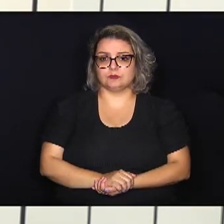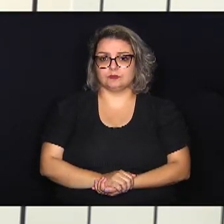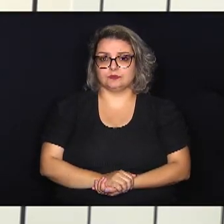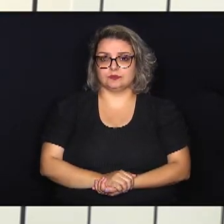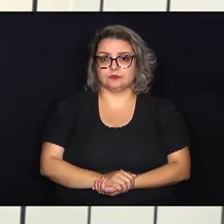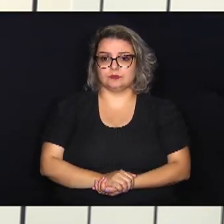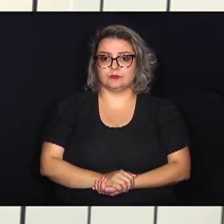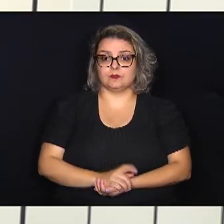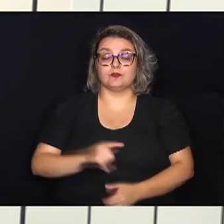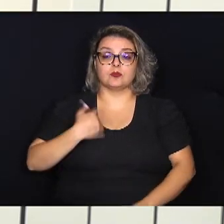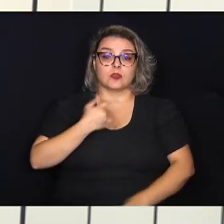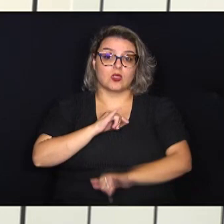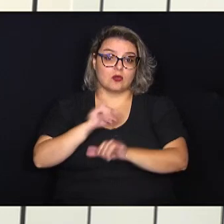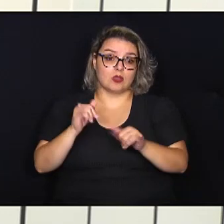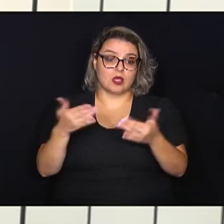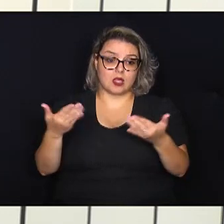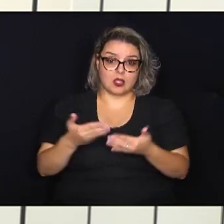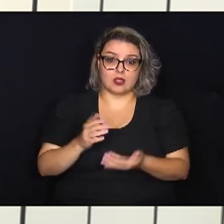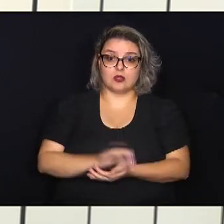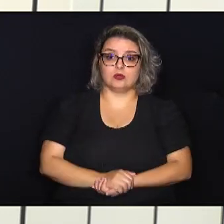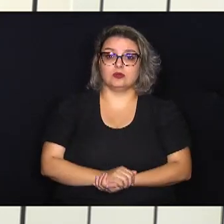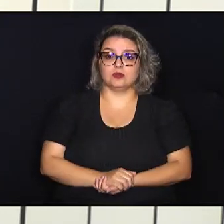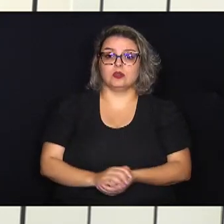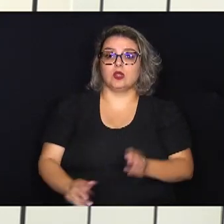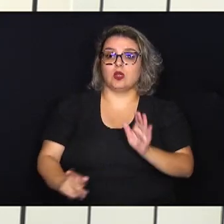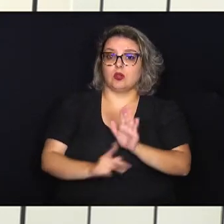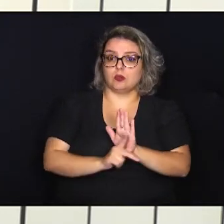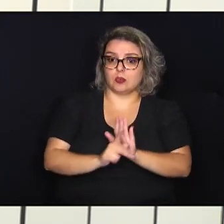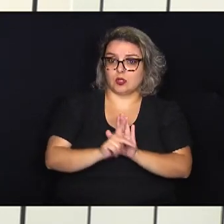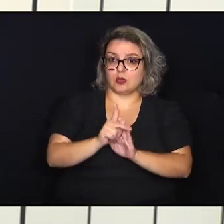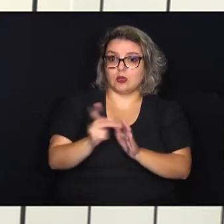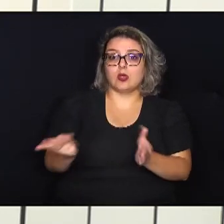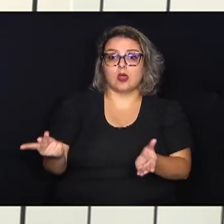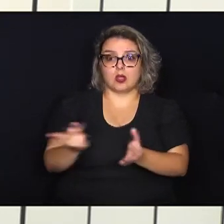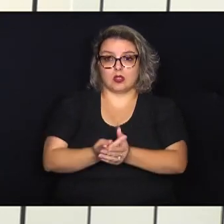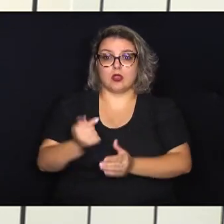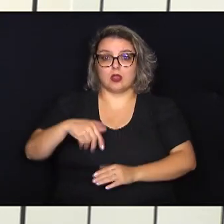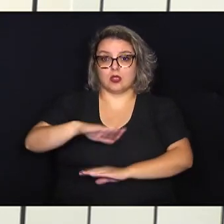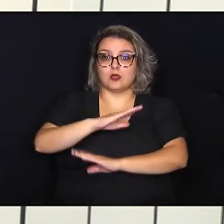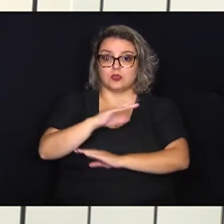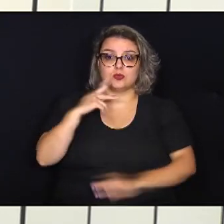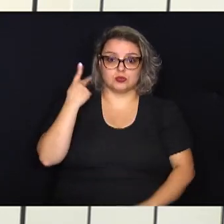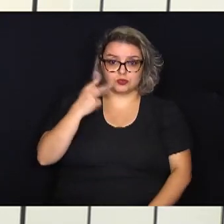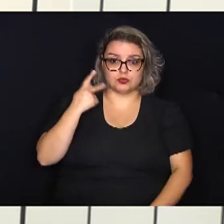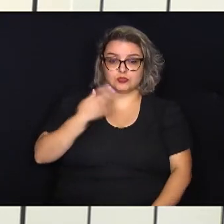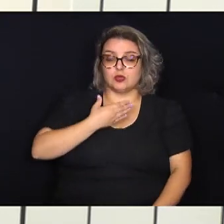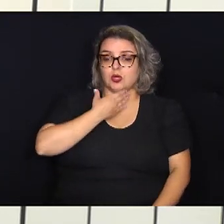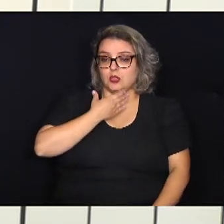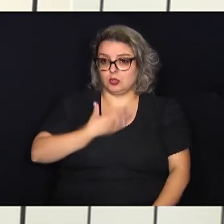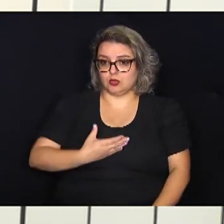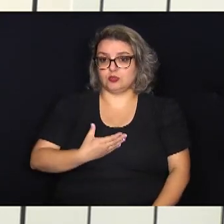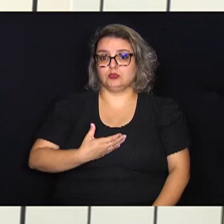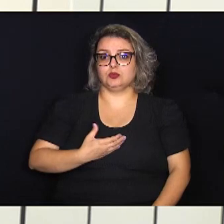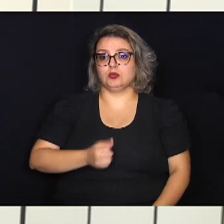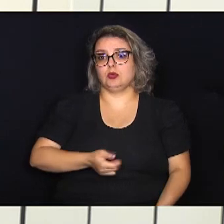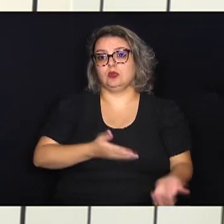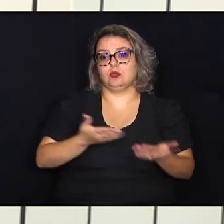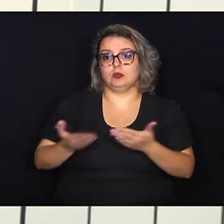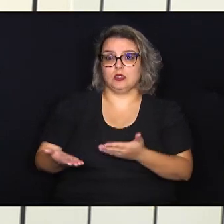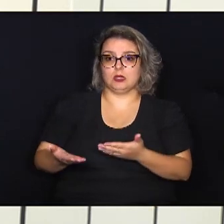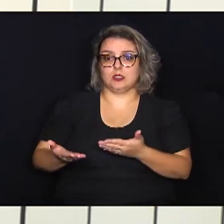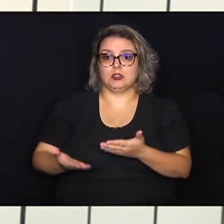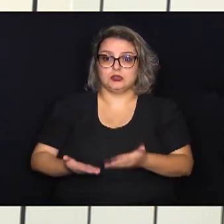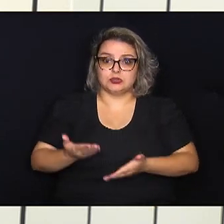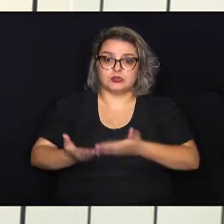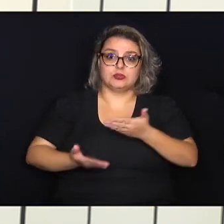E a gente vai falar agora sobre projetos protocolados aqui na Câmara. O vereador Carmo Luiz apresentou um que